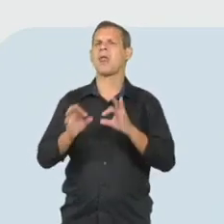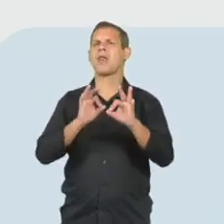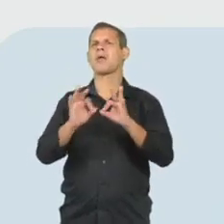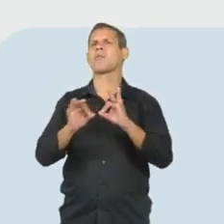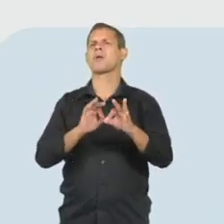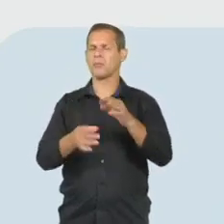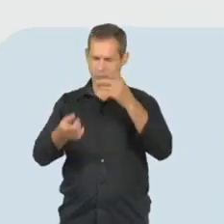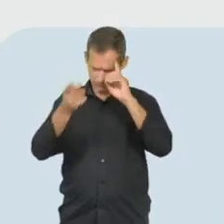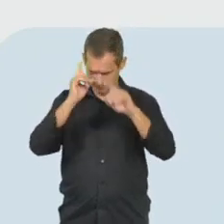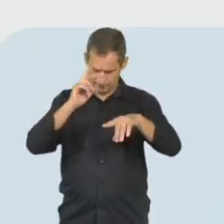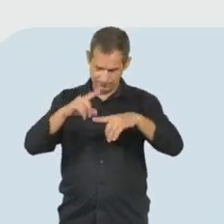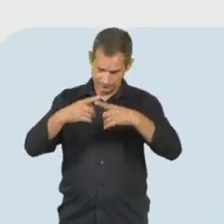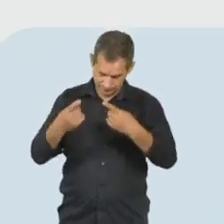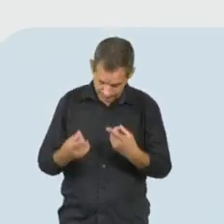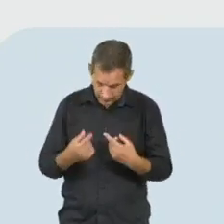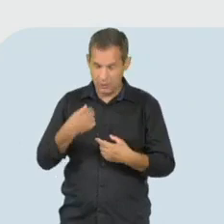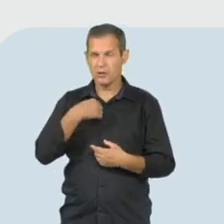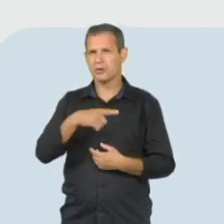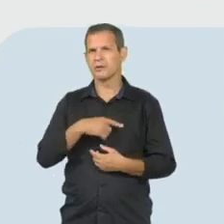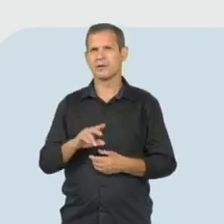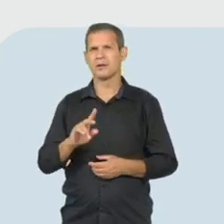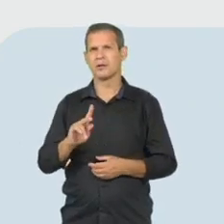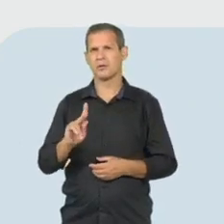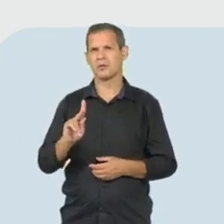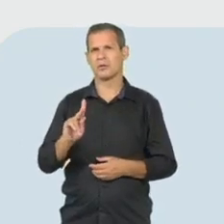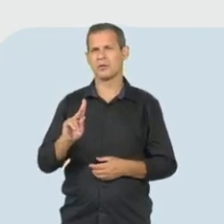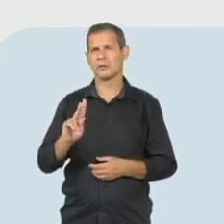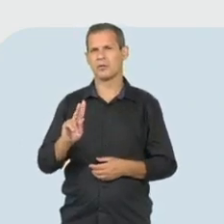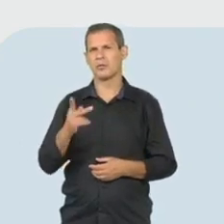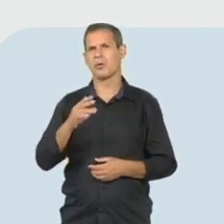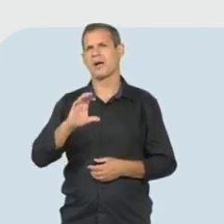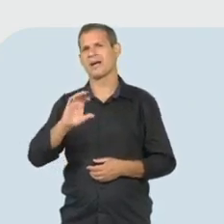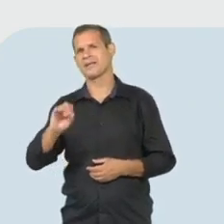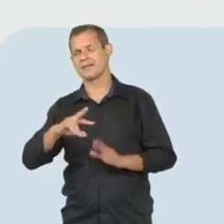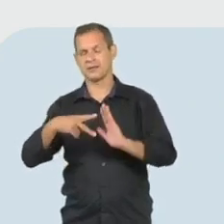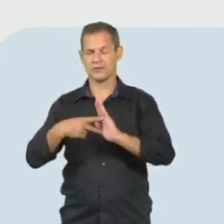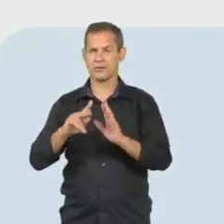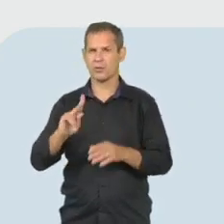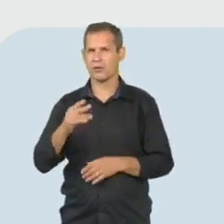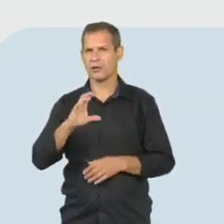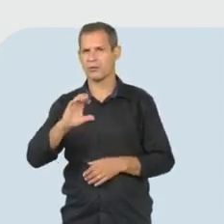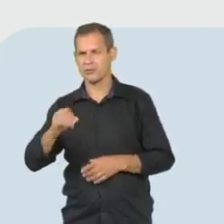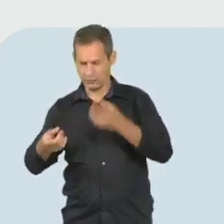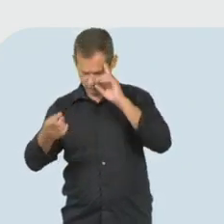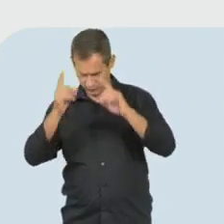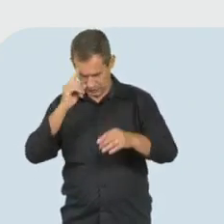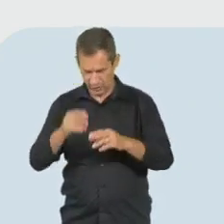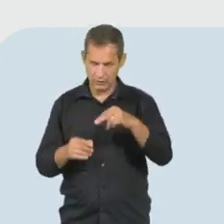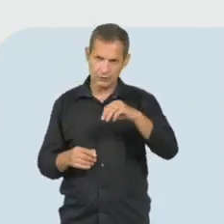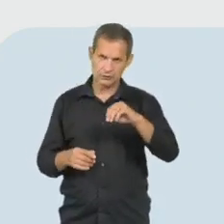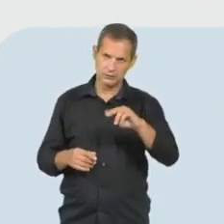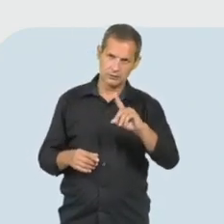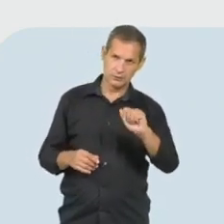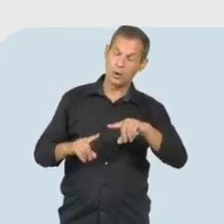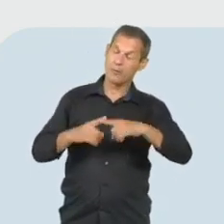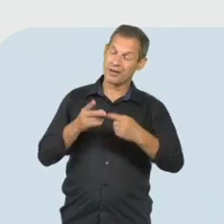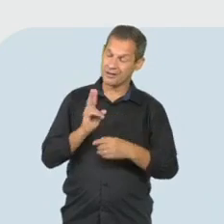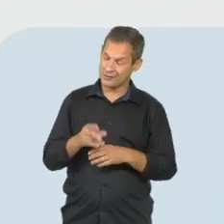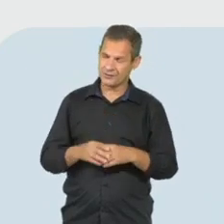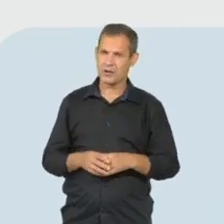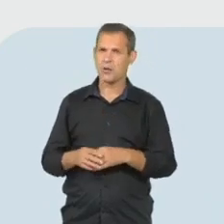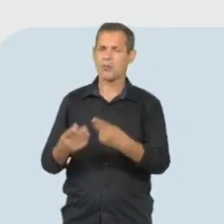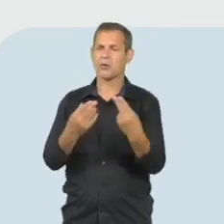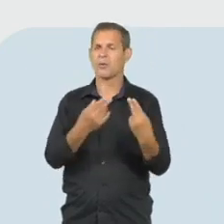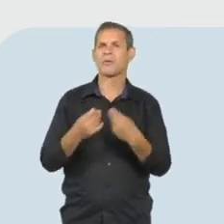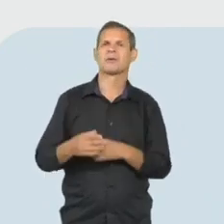uma hipótese. Então, eu vou ter o H0, vamos conhecer o que é esse H0 aqui. É uma hipótese nula, sempre vai ser uma